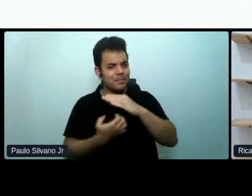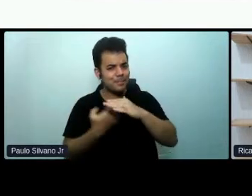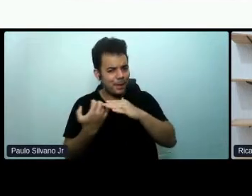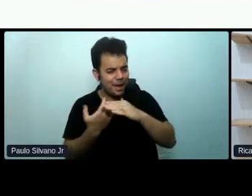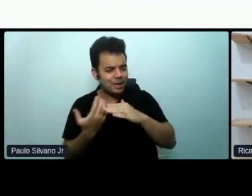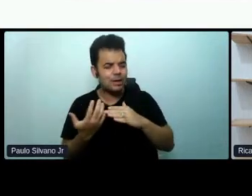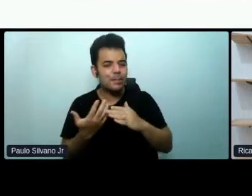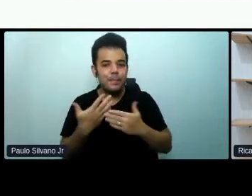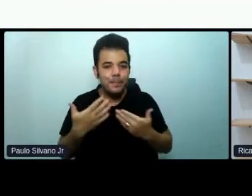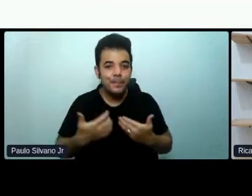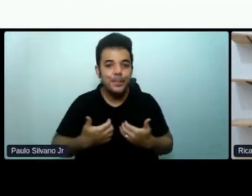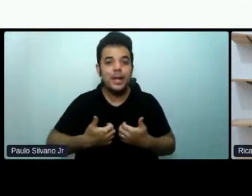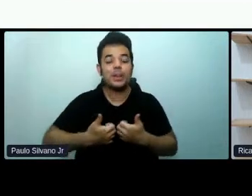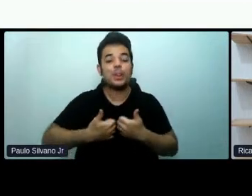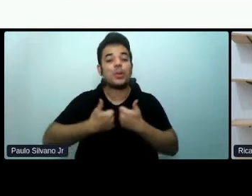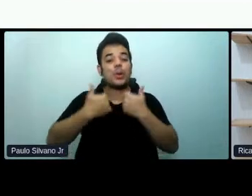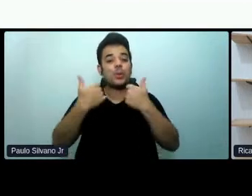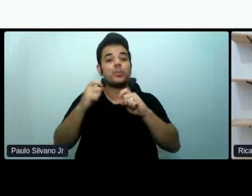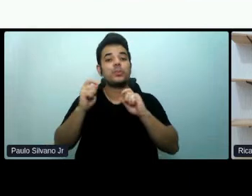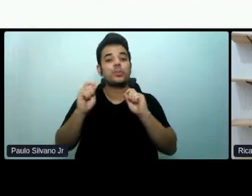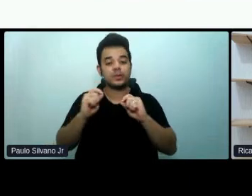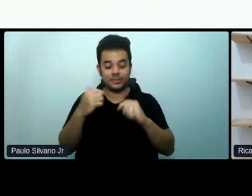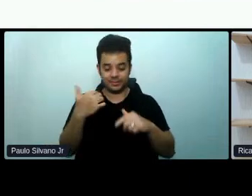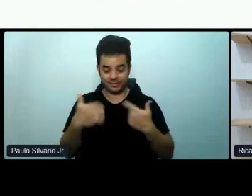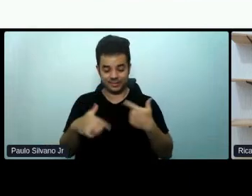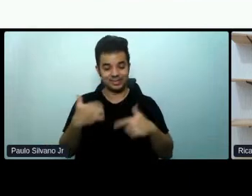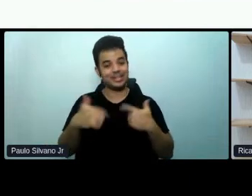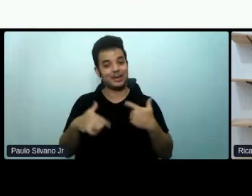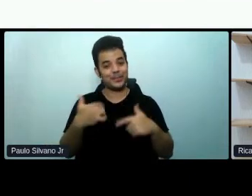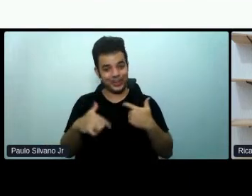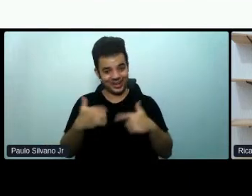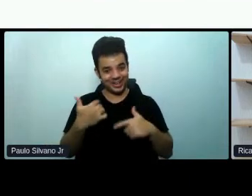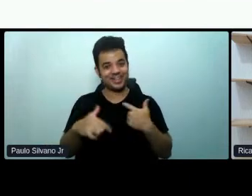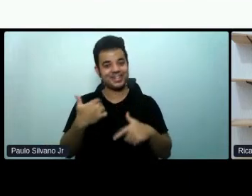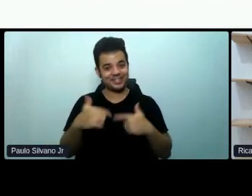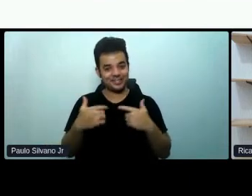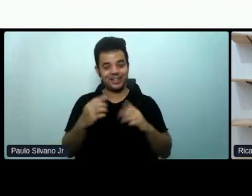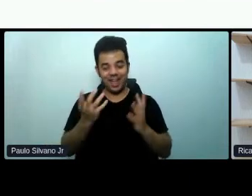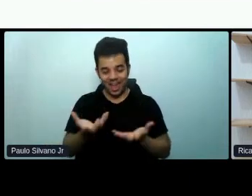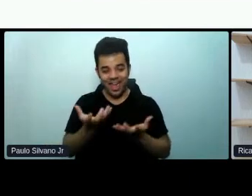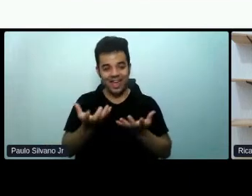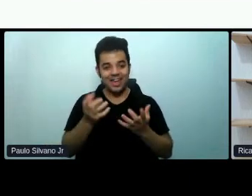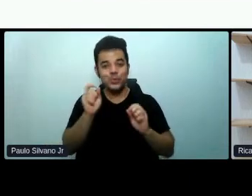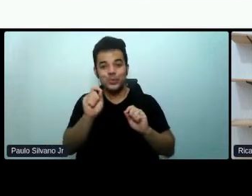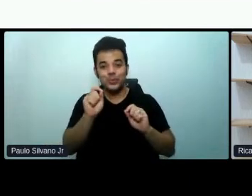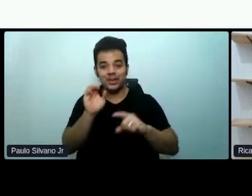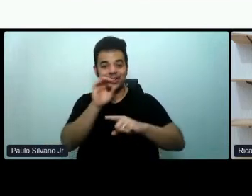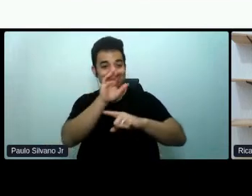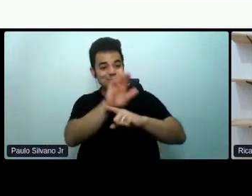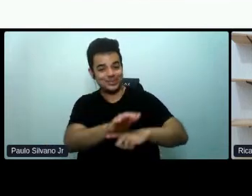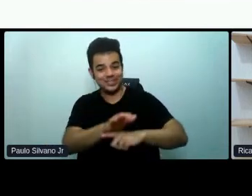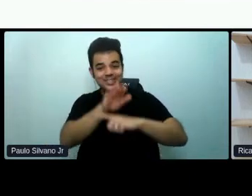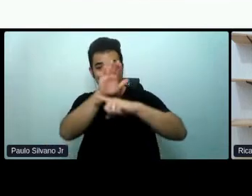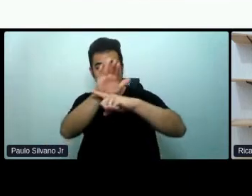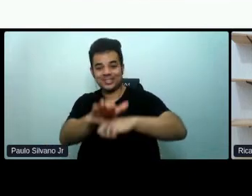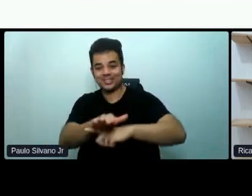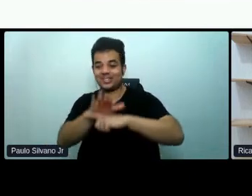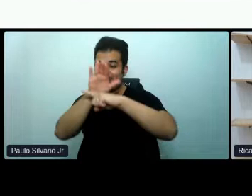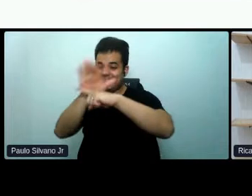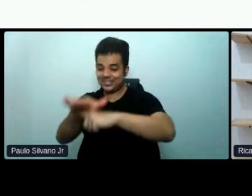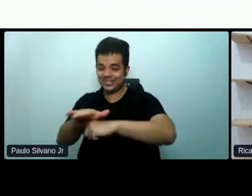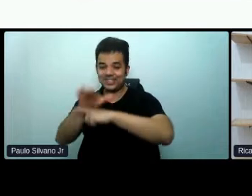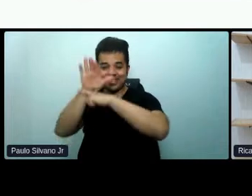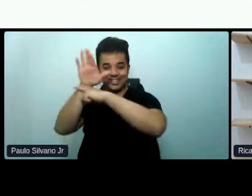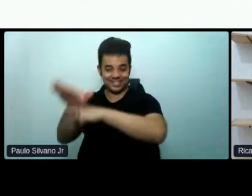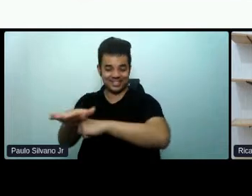é, fazer, ter um trabalho que você está ajudando os outros, né? E,